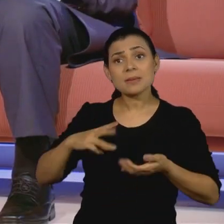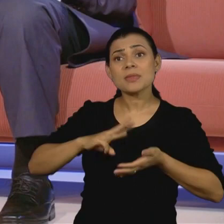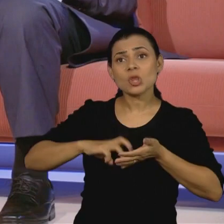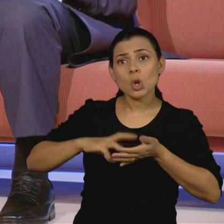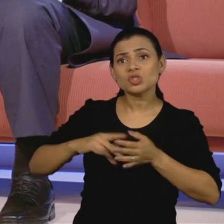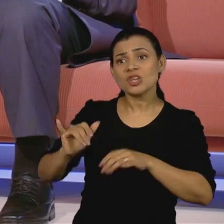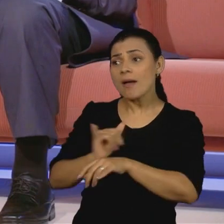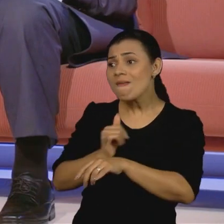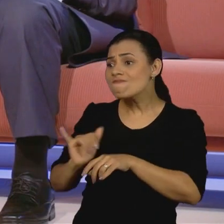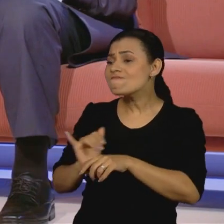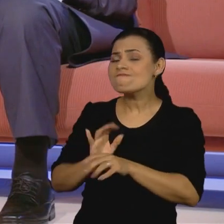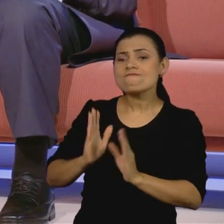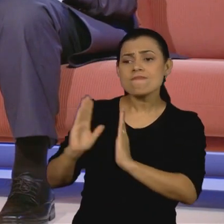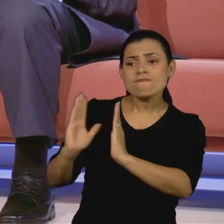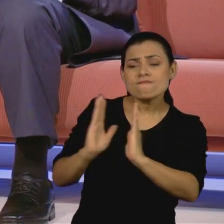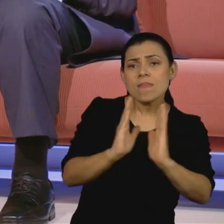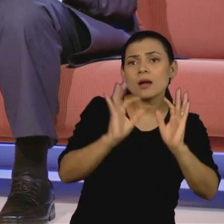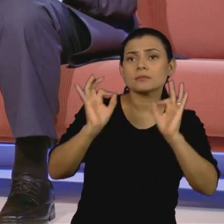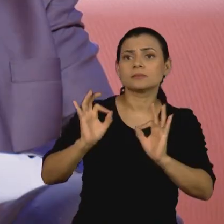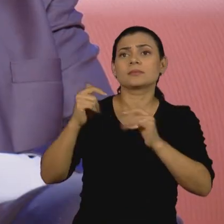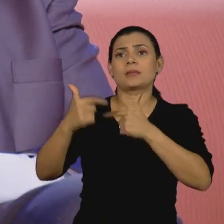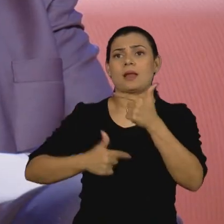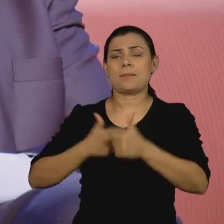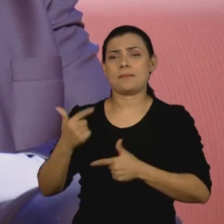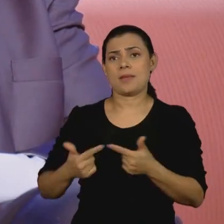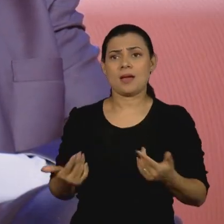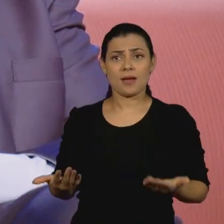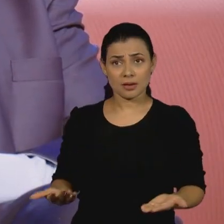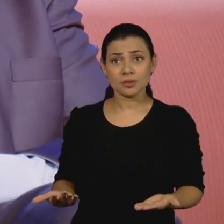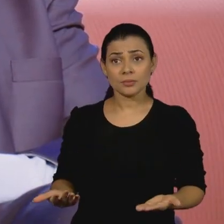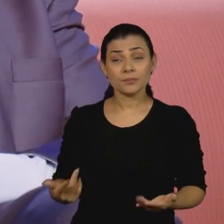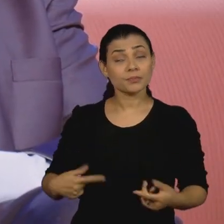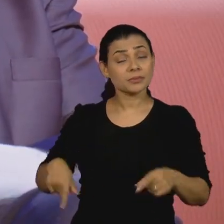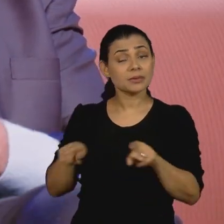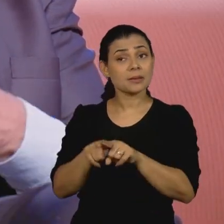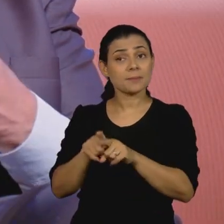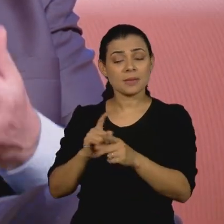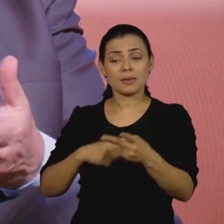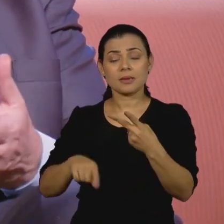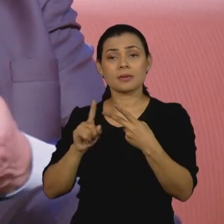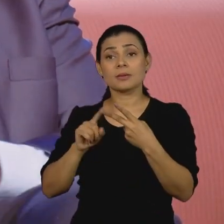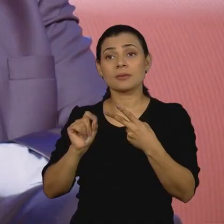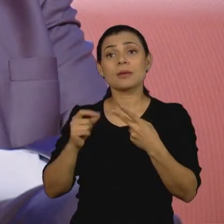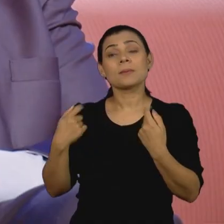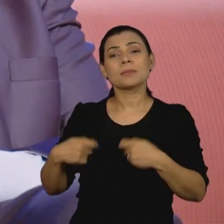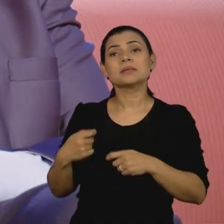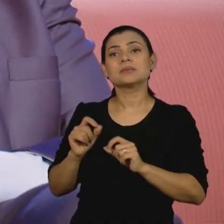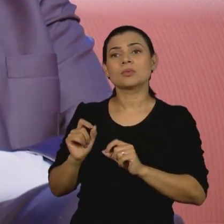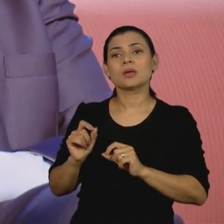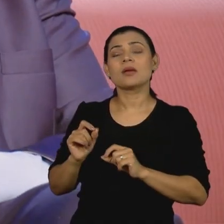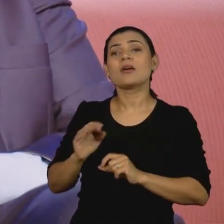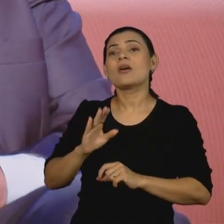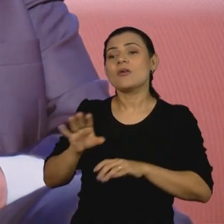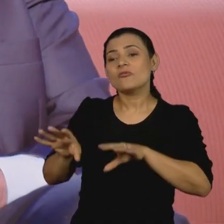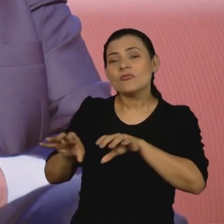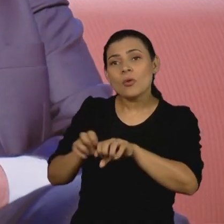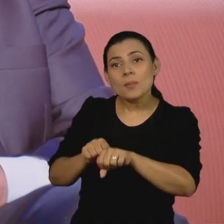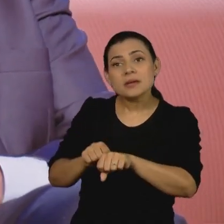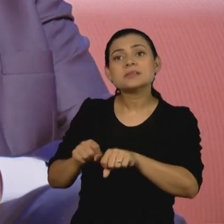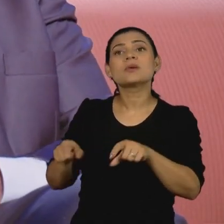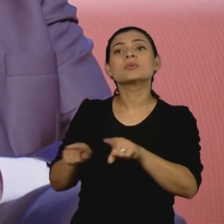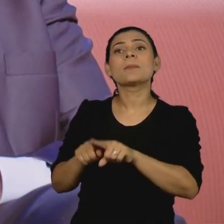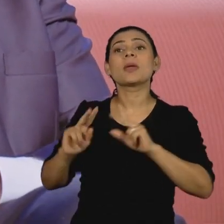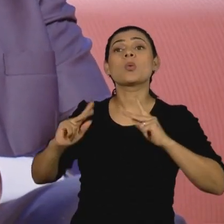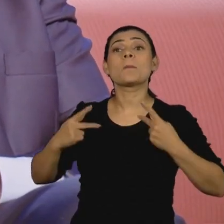nenhuma dinâmica de trabalho, né? Também, por outro lado, você tem que investir nessa formação